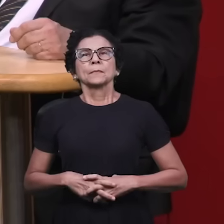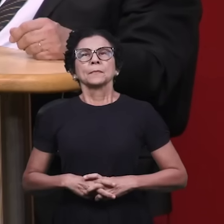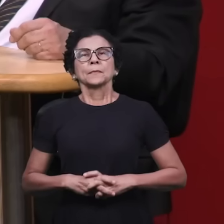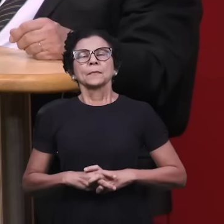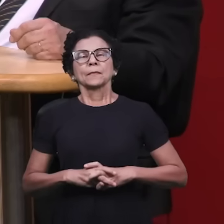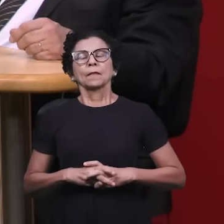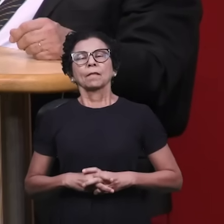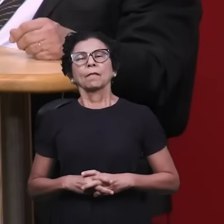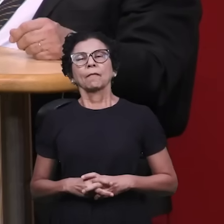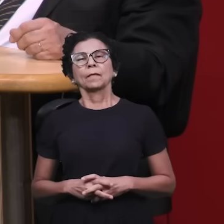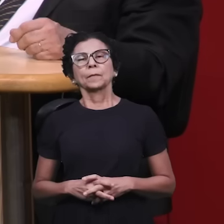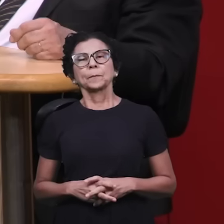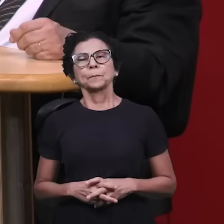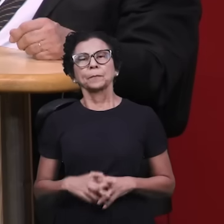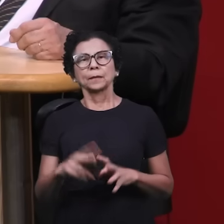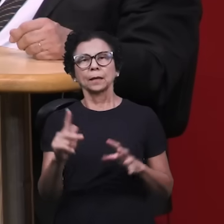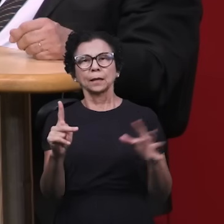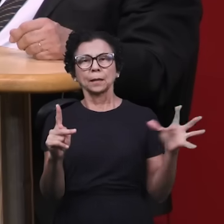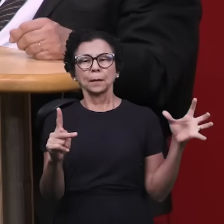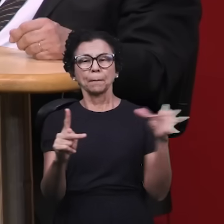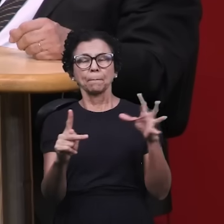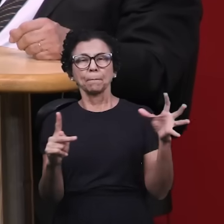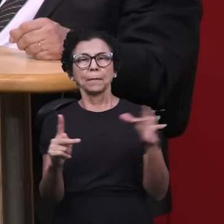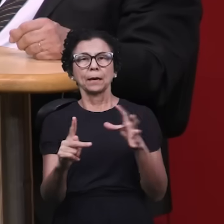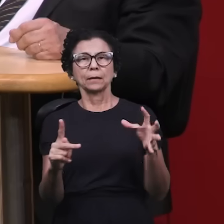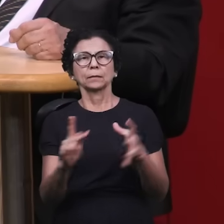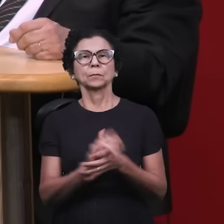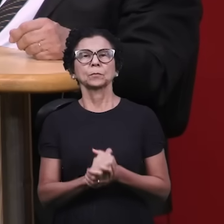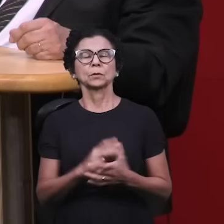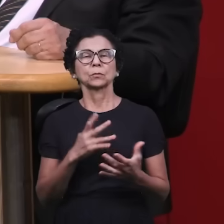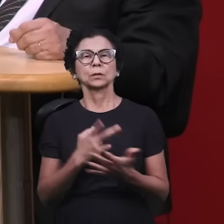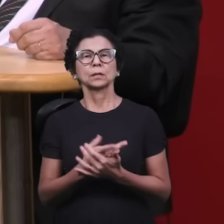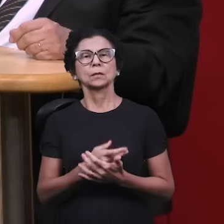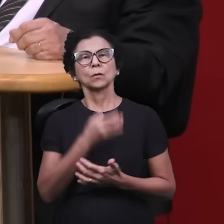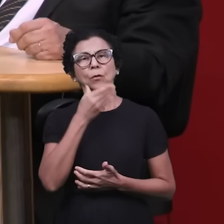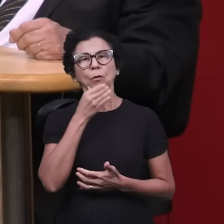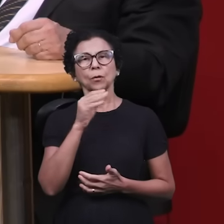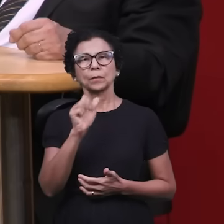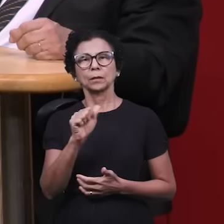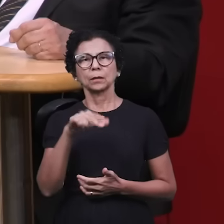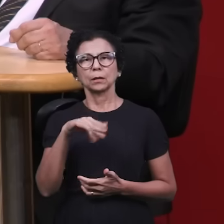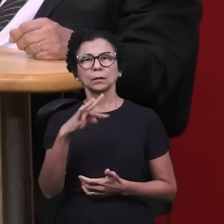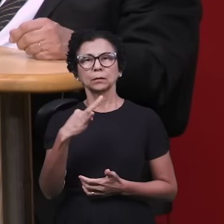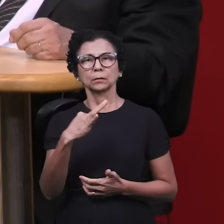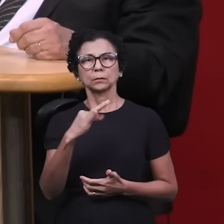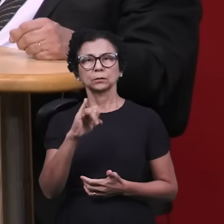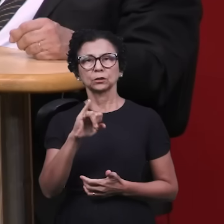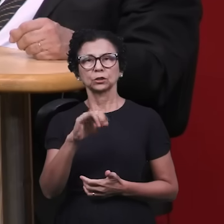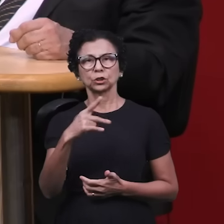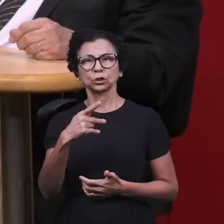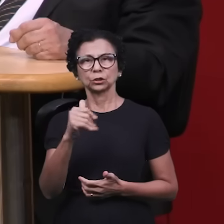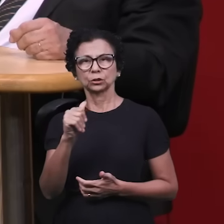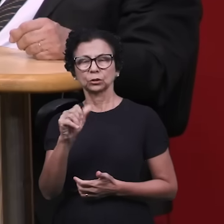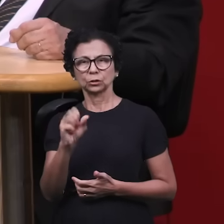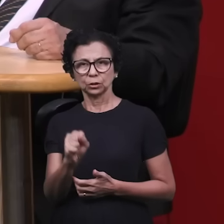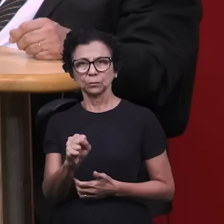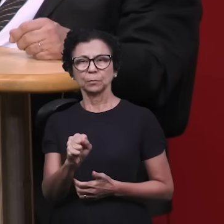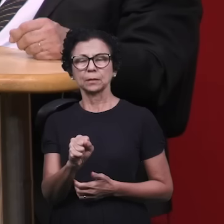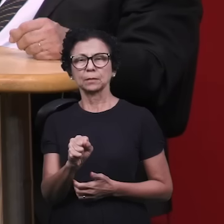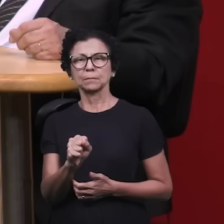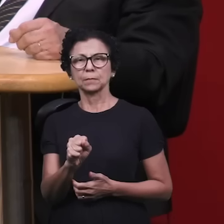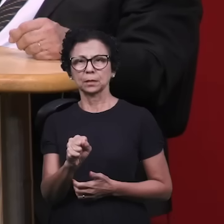Antipas, exato, a fiel testemunha. A fé, exato. A fé morreu ali. Mas eu queria conversar com vocês também, já